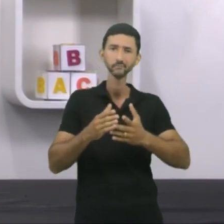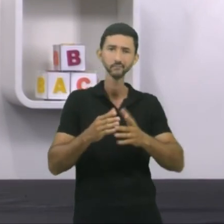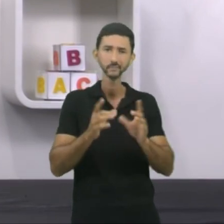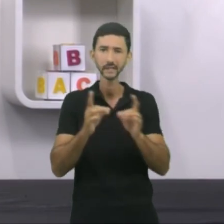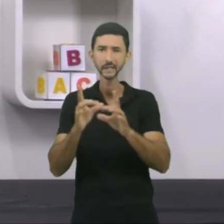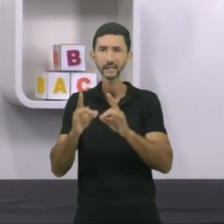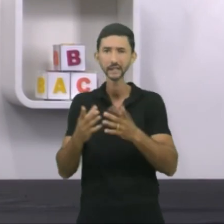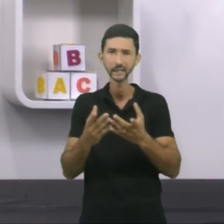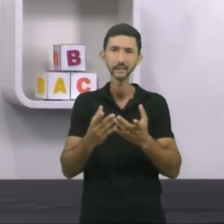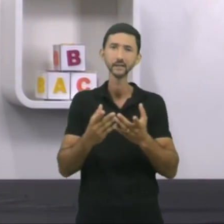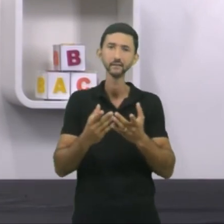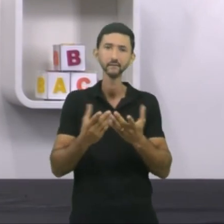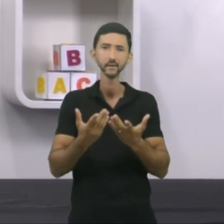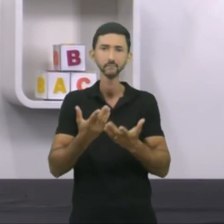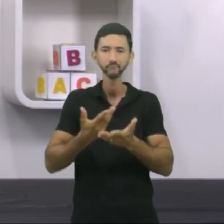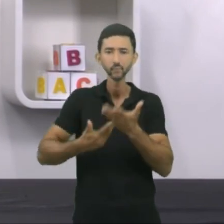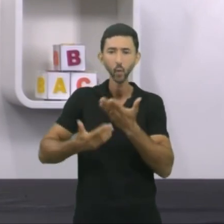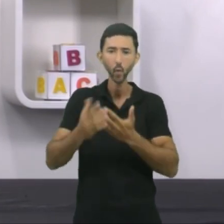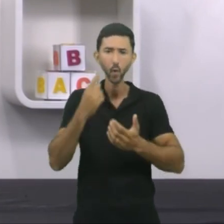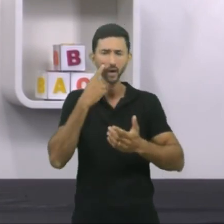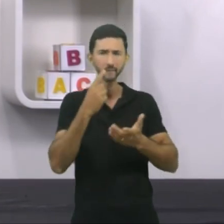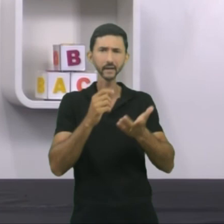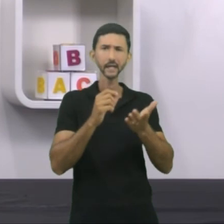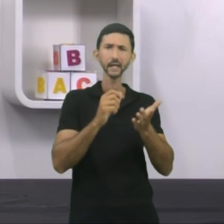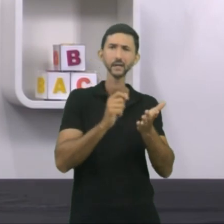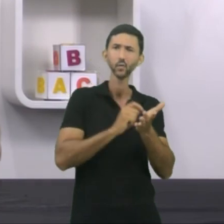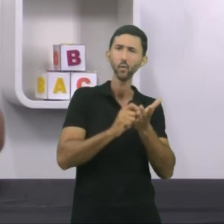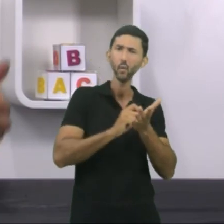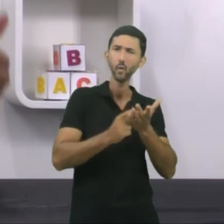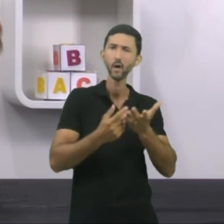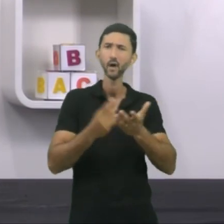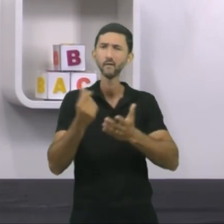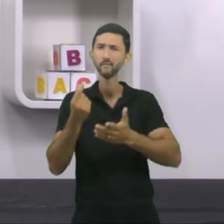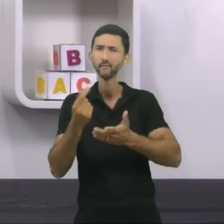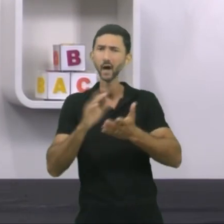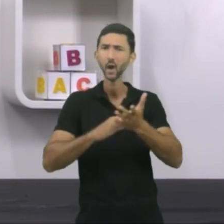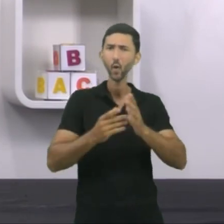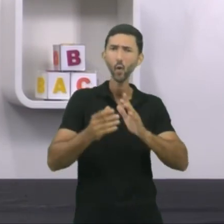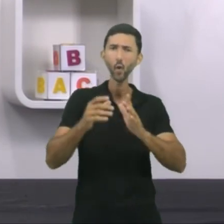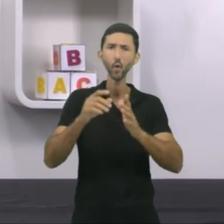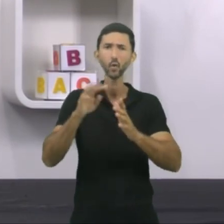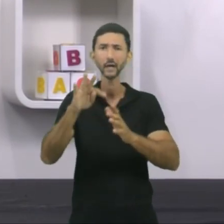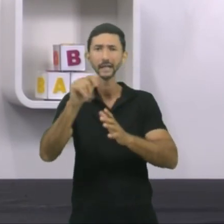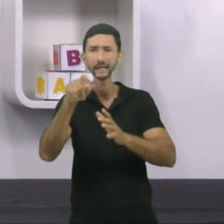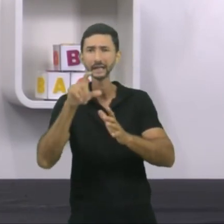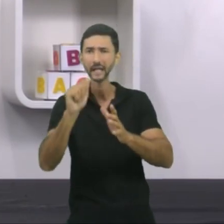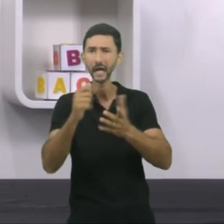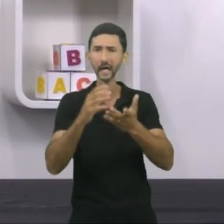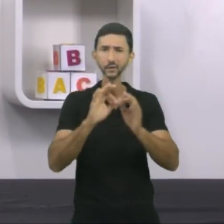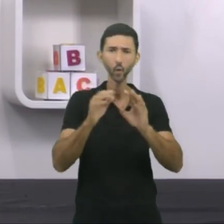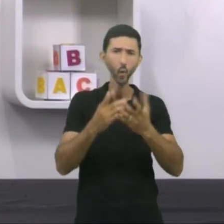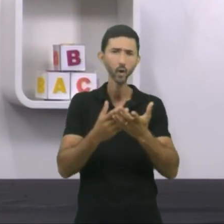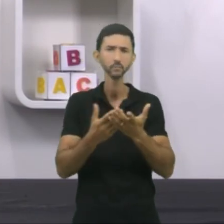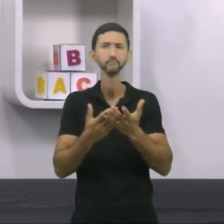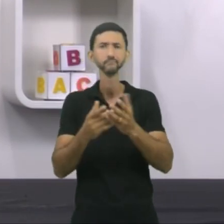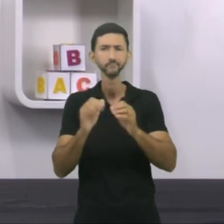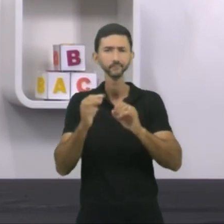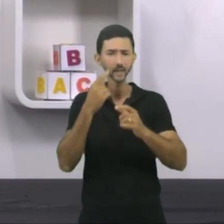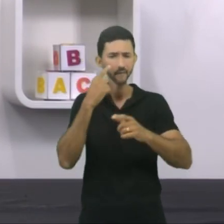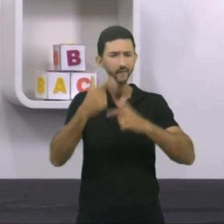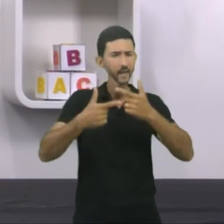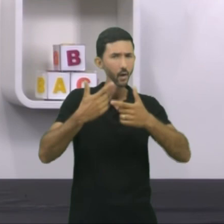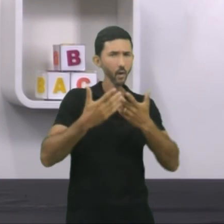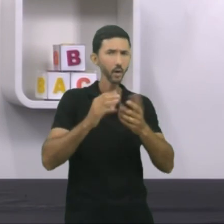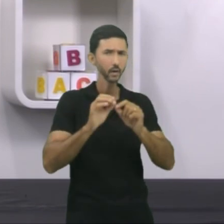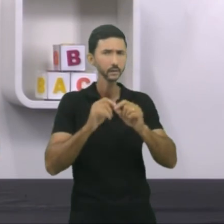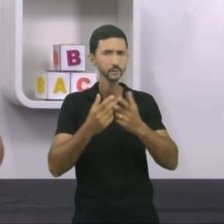comércio. Mas agora revendo as taxas, revendo as tarifas entre os membros, revendo essa